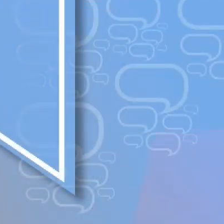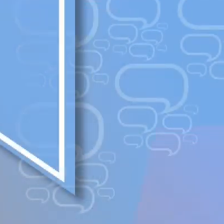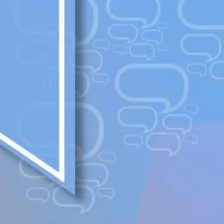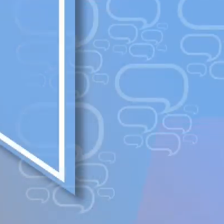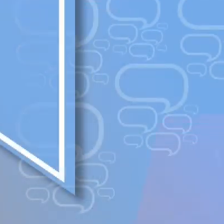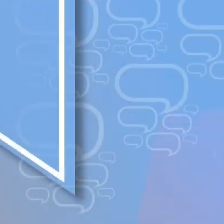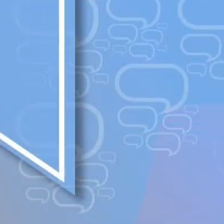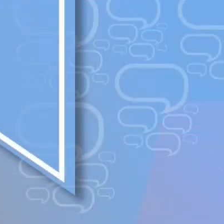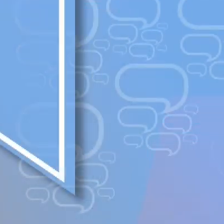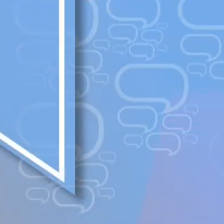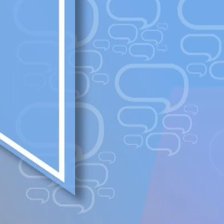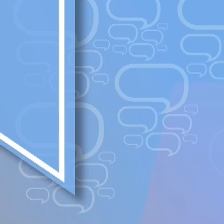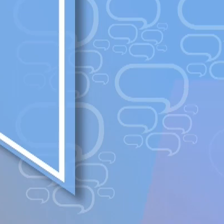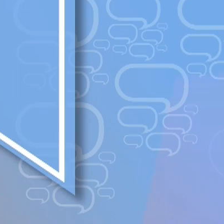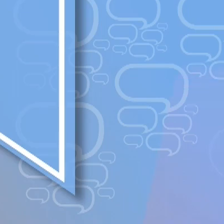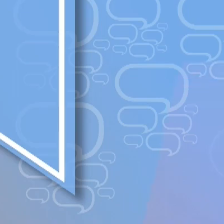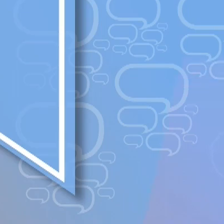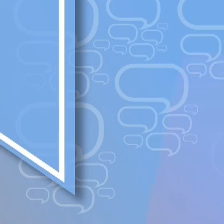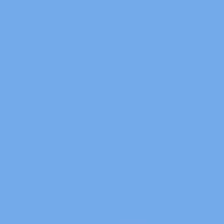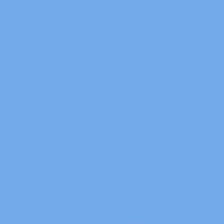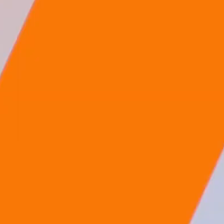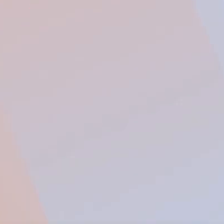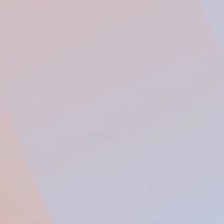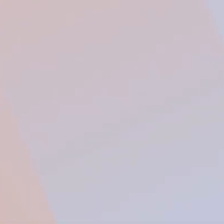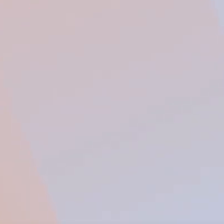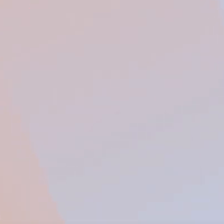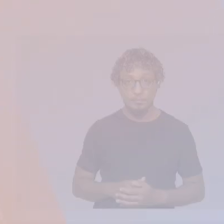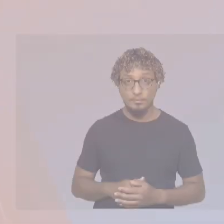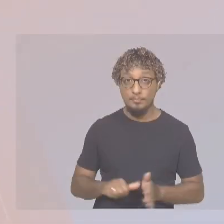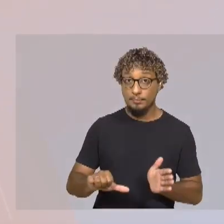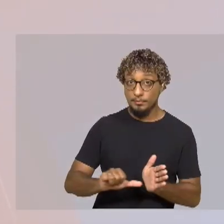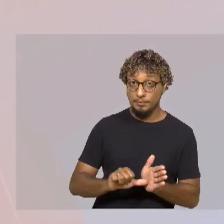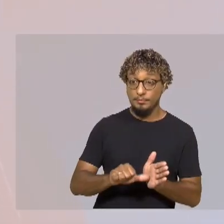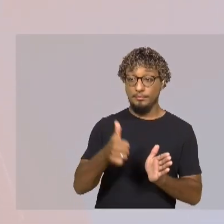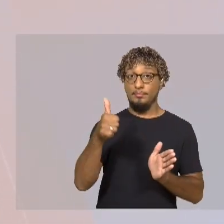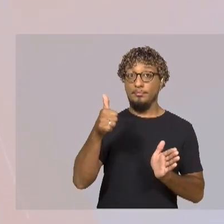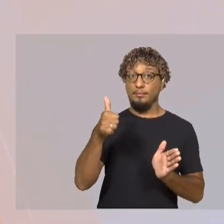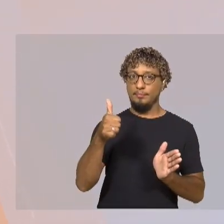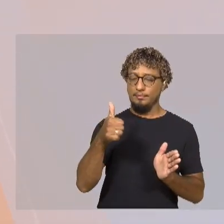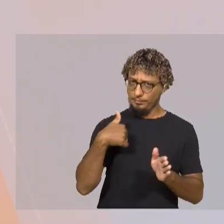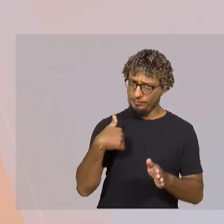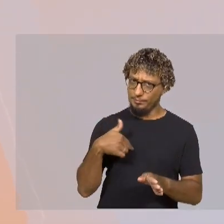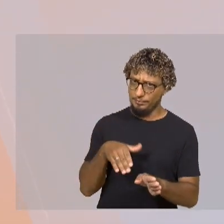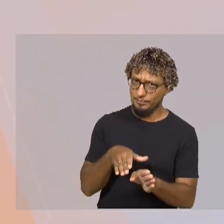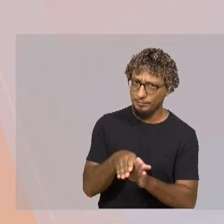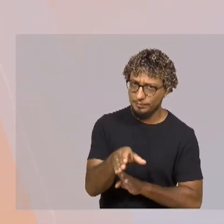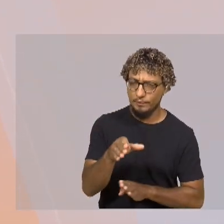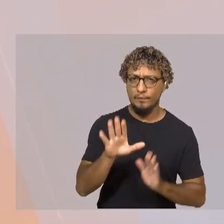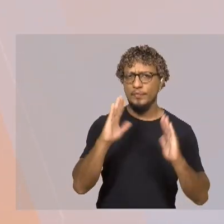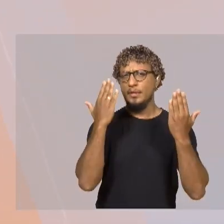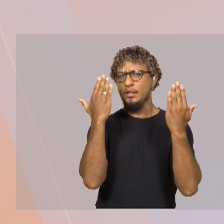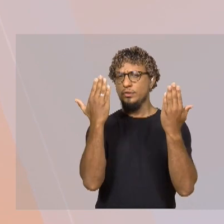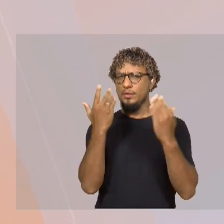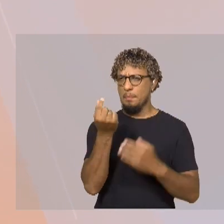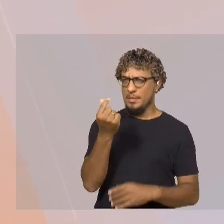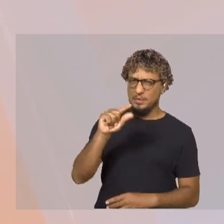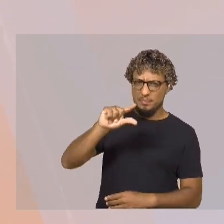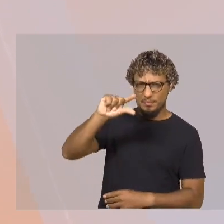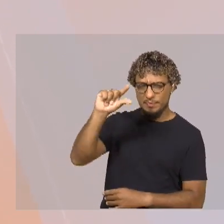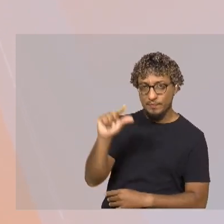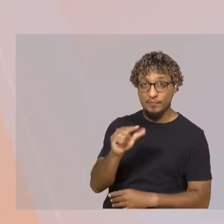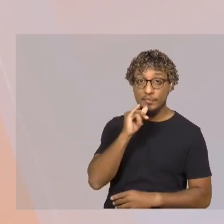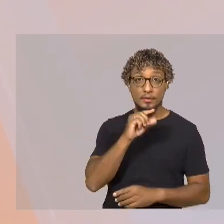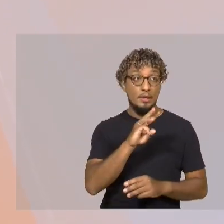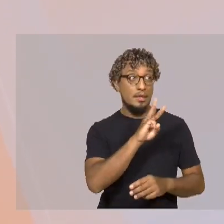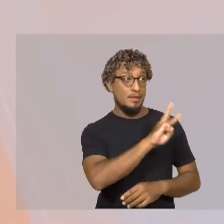Como evitar golpes antes de uma viagem? Primeira coisa que eu oriento é: desconfie de preço muito baixo. Se no